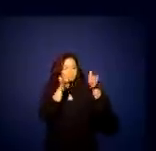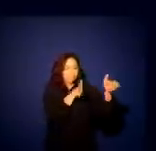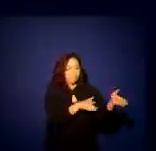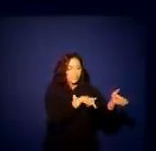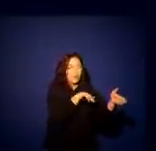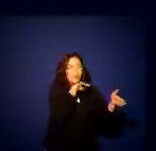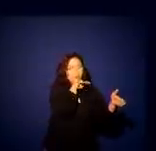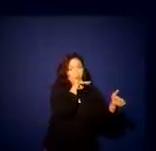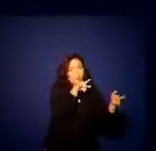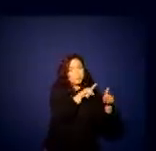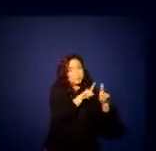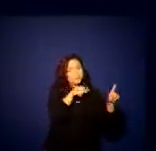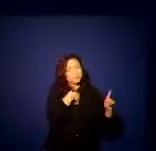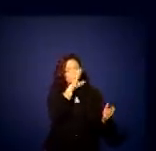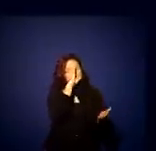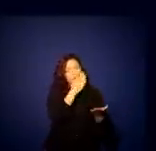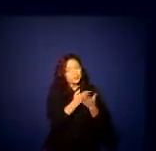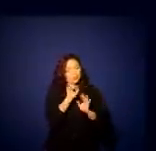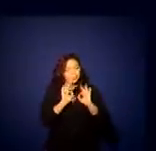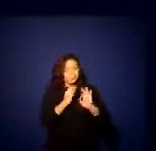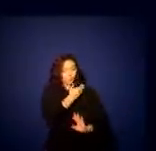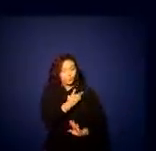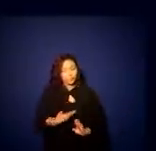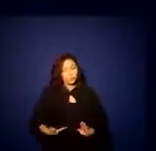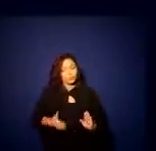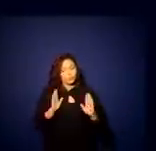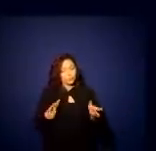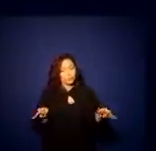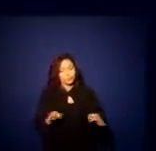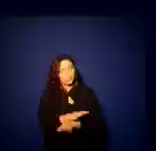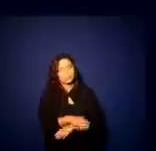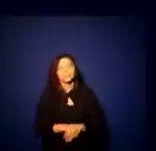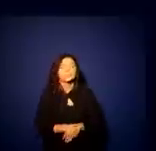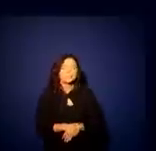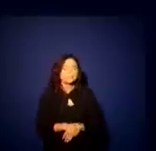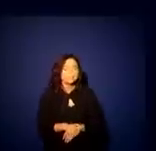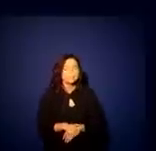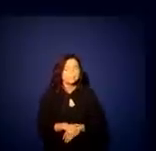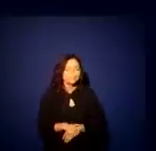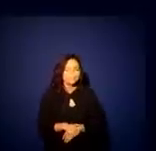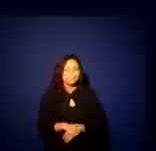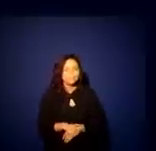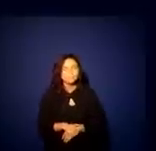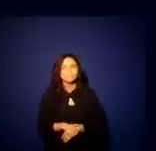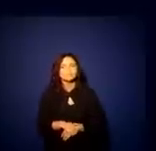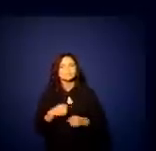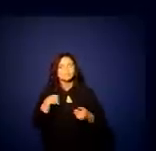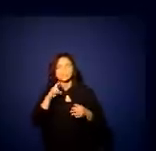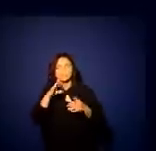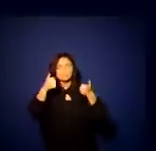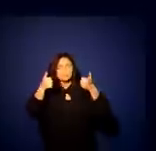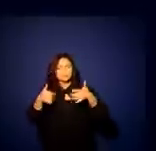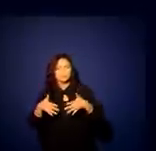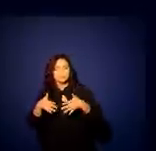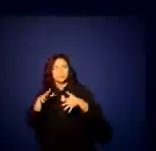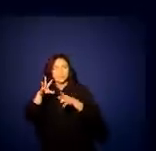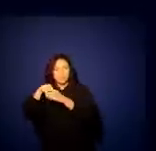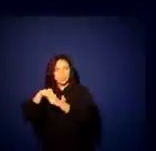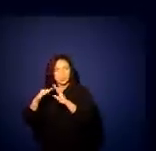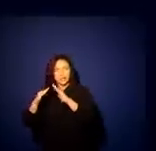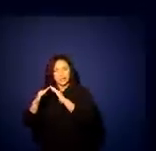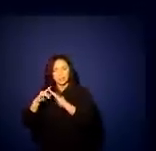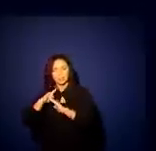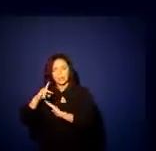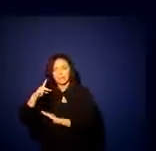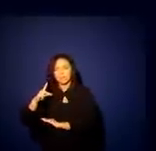governança feita isso só adicionando aqui esse ponto interessante e a gente dentro de casa tem a PSR que para